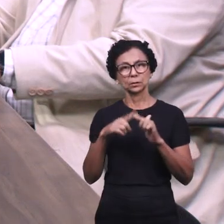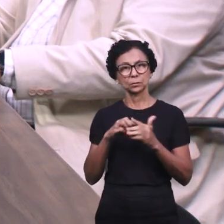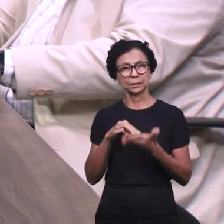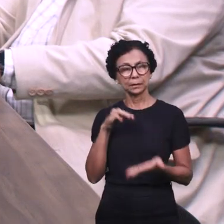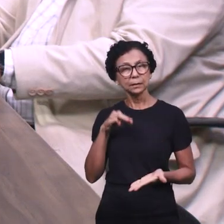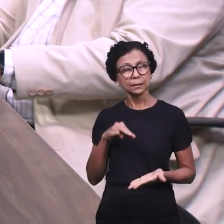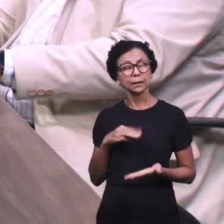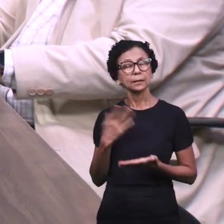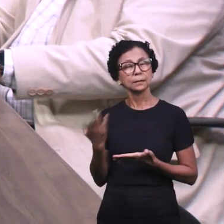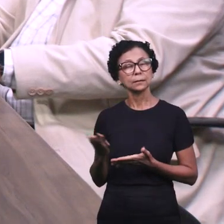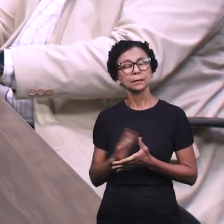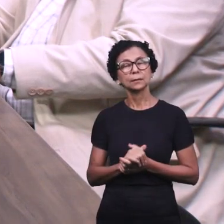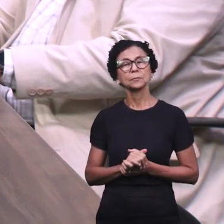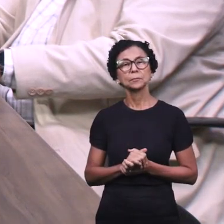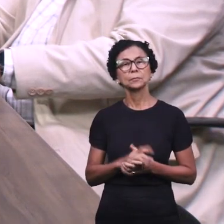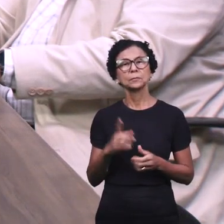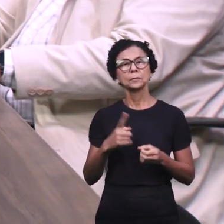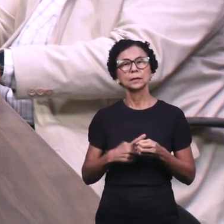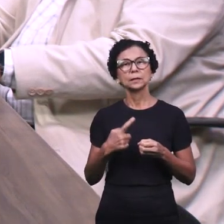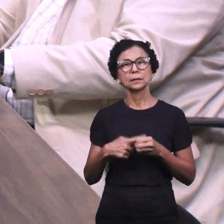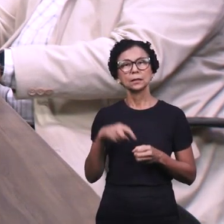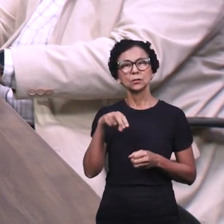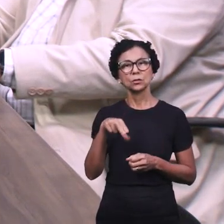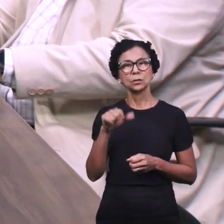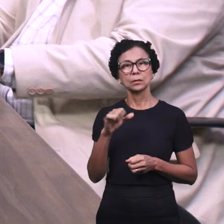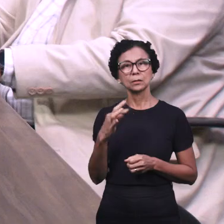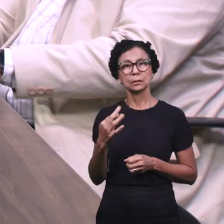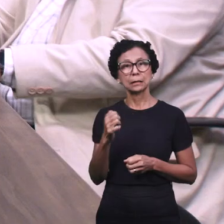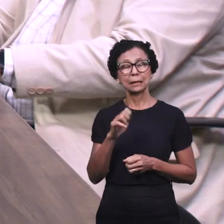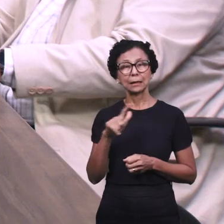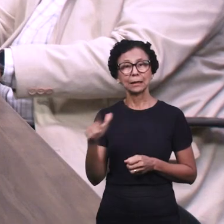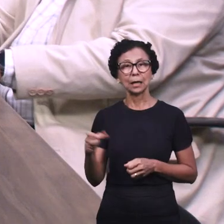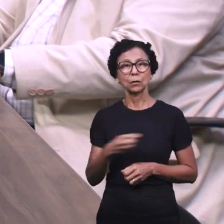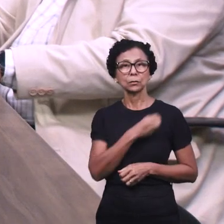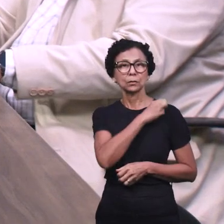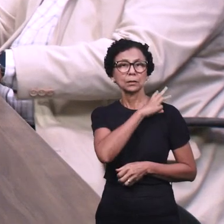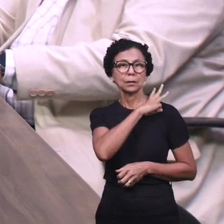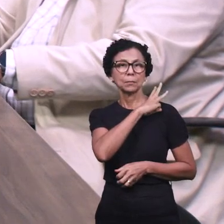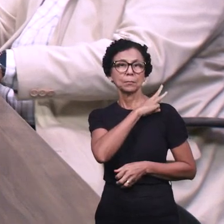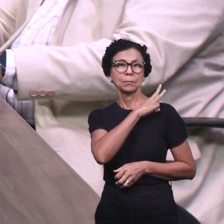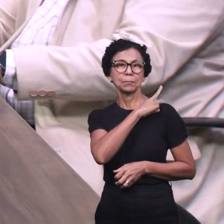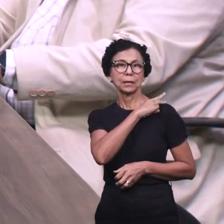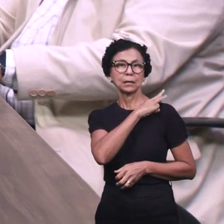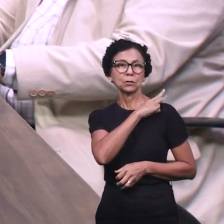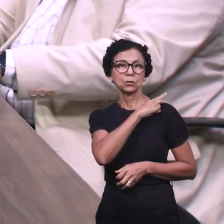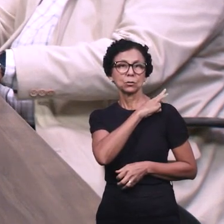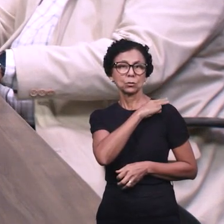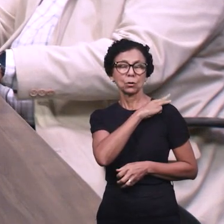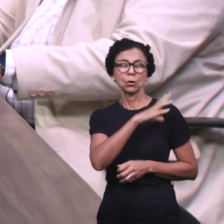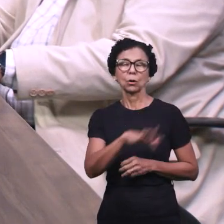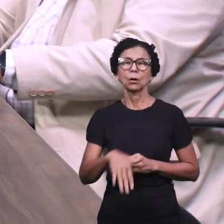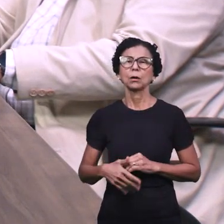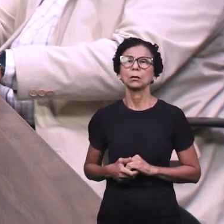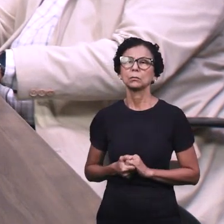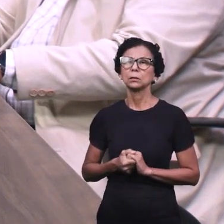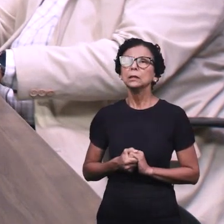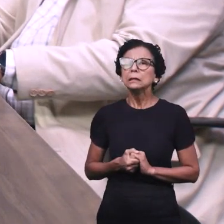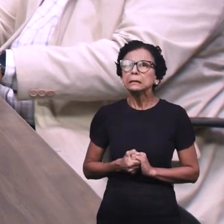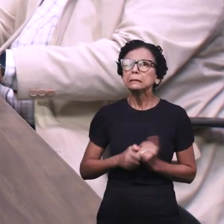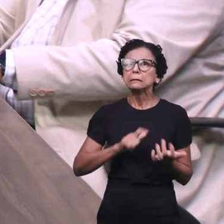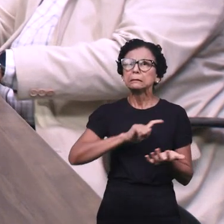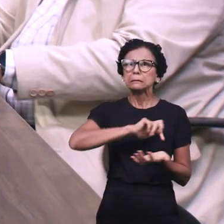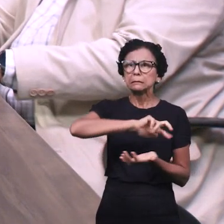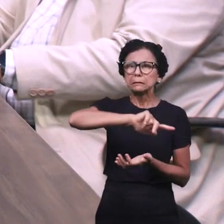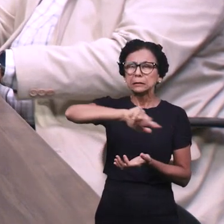lá na cidade de Natal, e ele é major da Força Aérea Brasileira, graduado em Engenharia Eletrônica pela